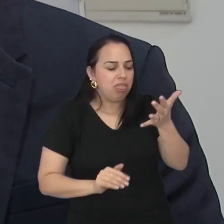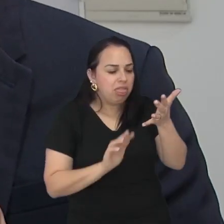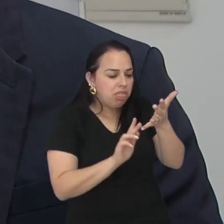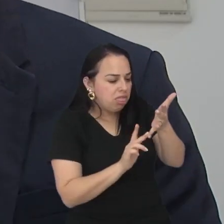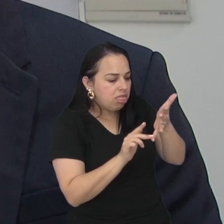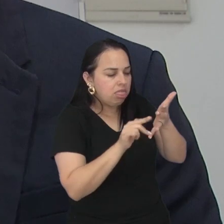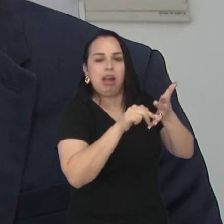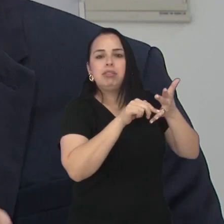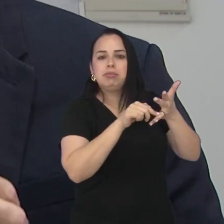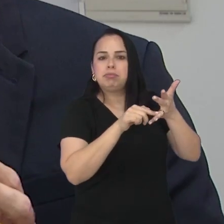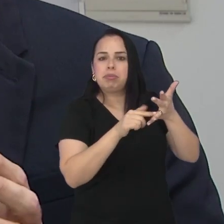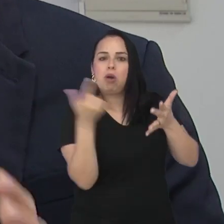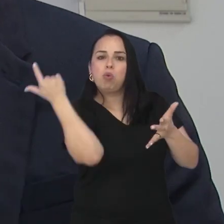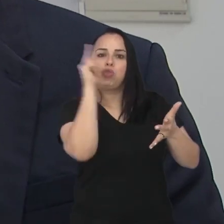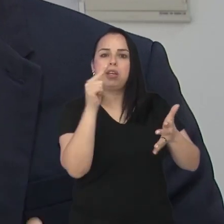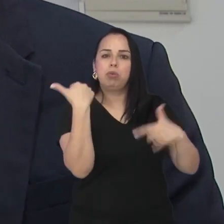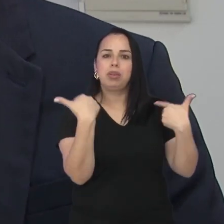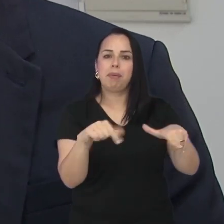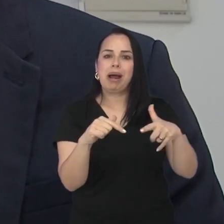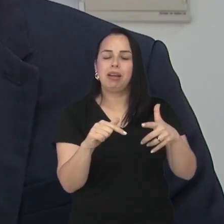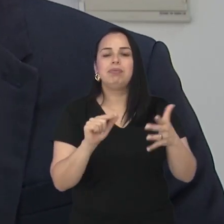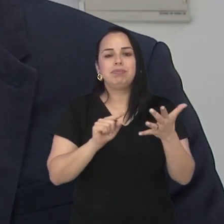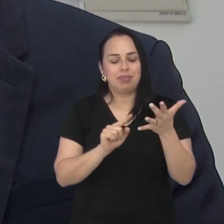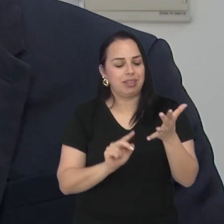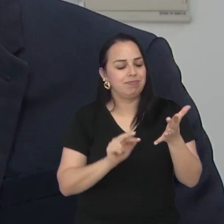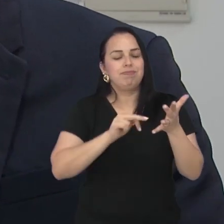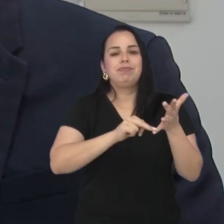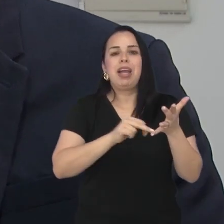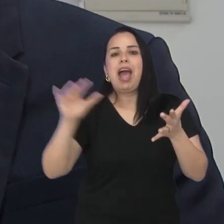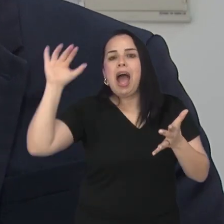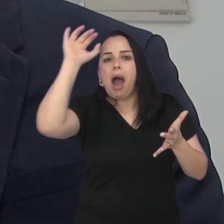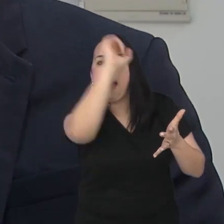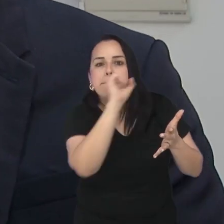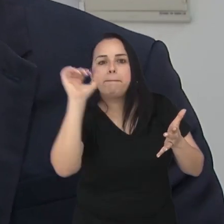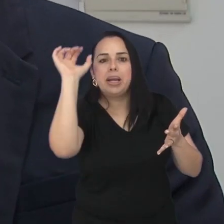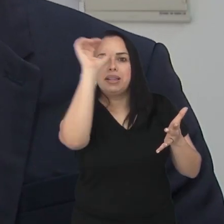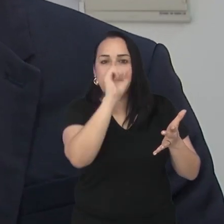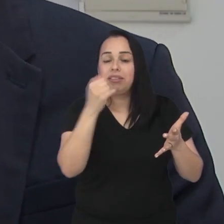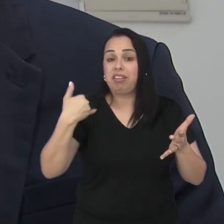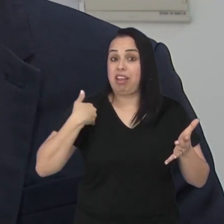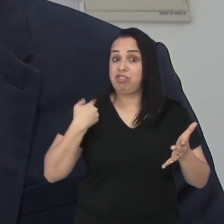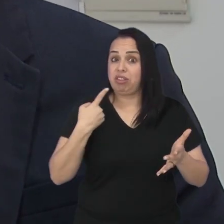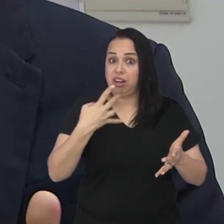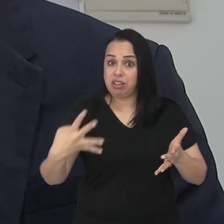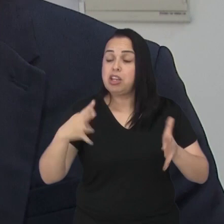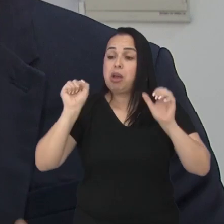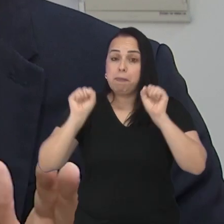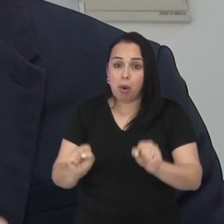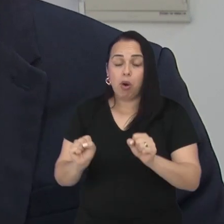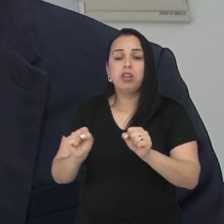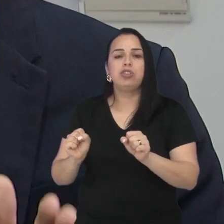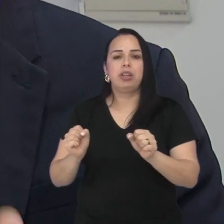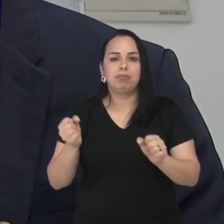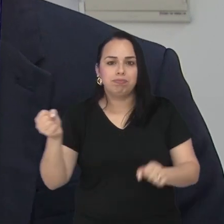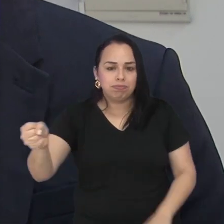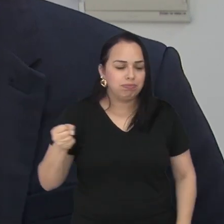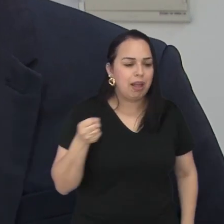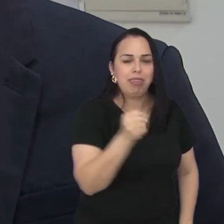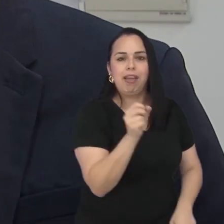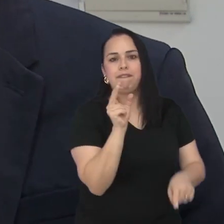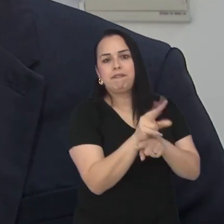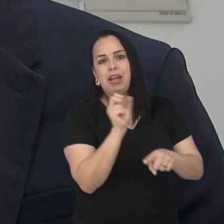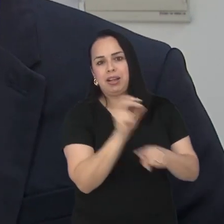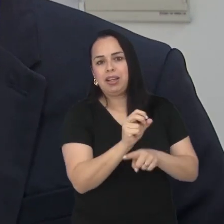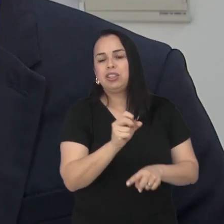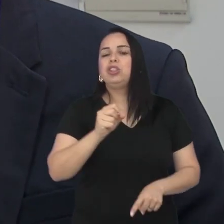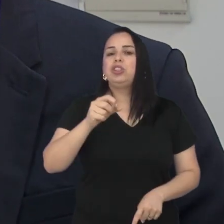degrau que um jovem busca para entrar no mercado de trabalho é a aprendizagem. A partir dos 14 anos, ele já pode pleitear